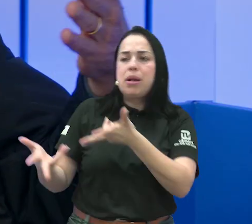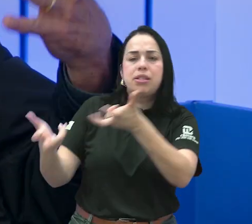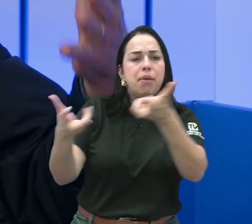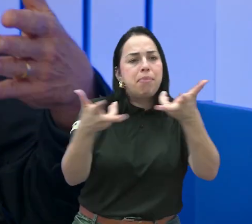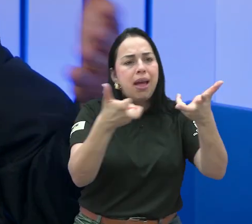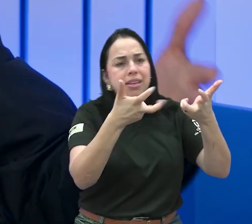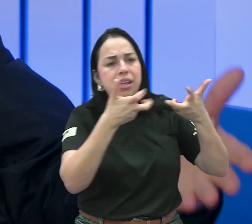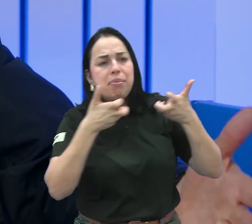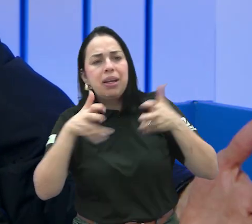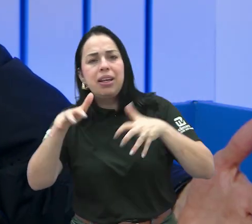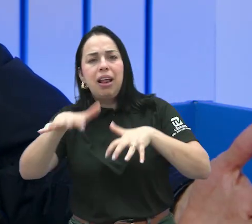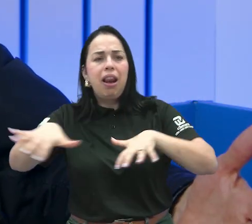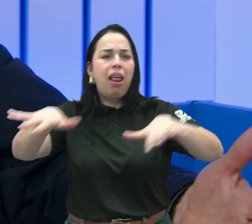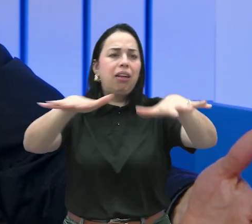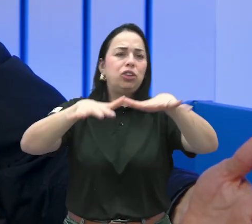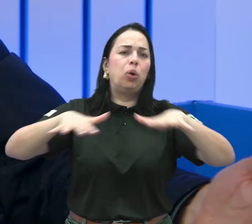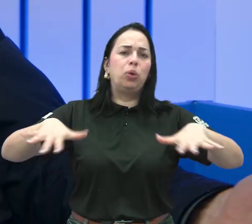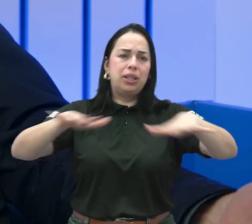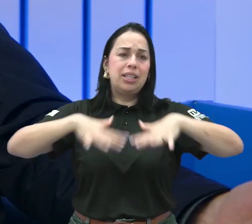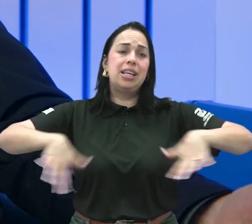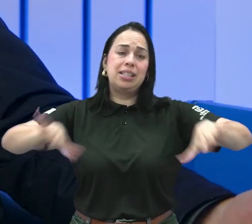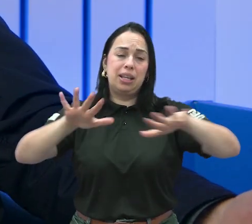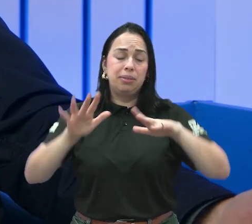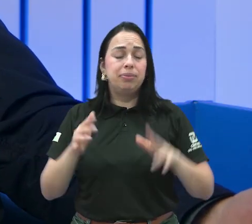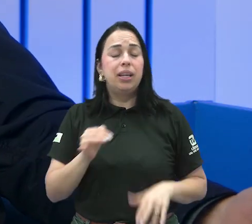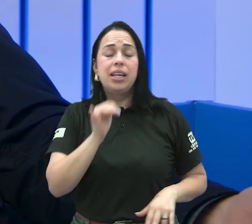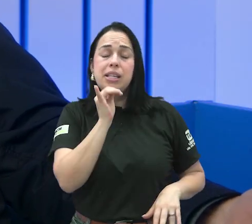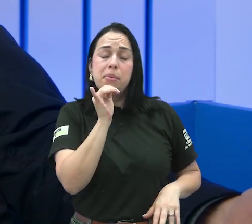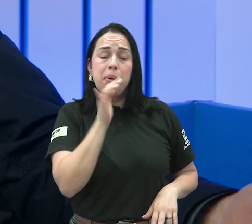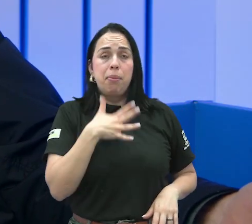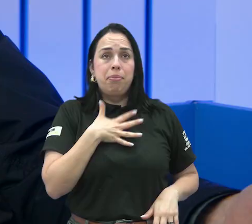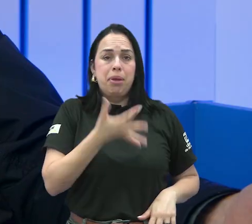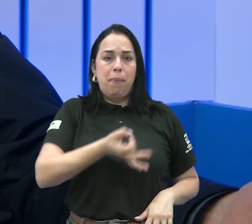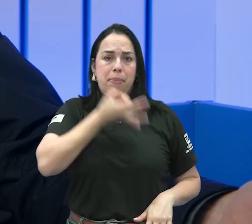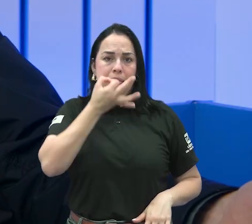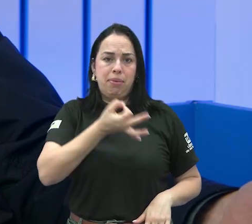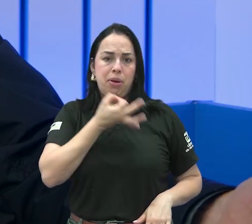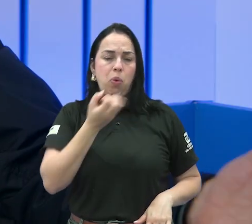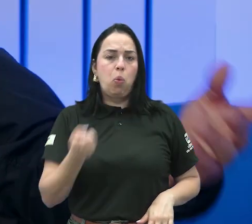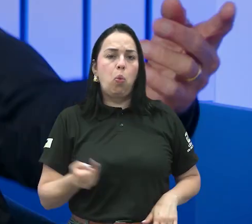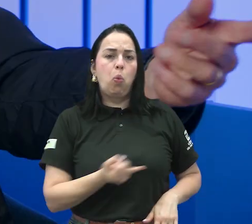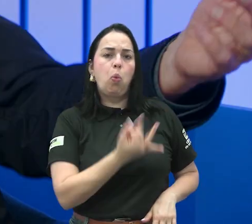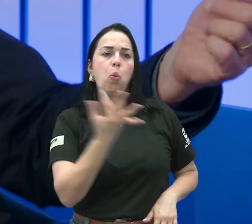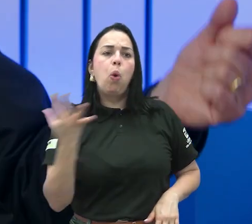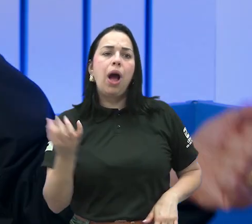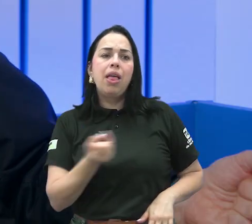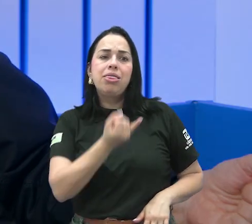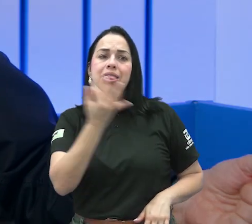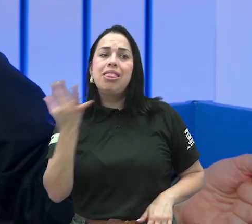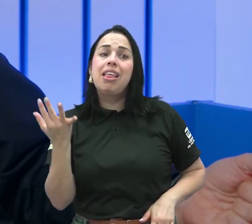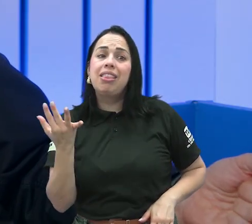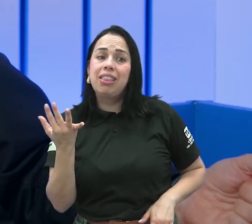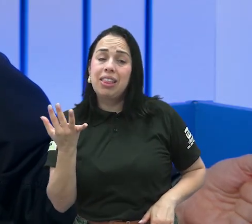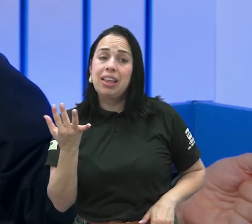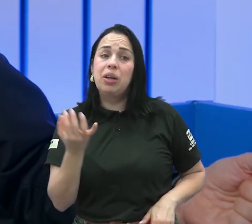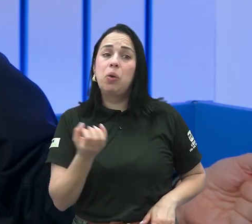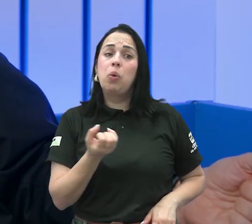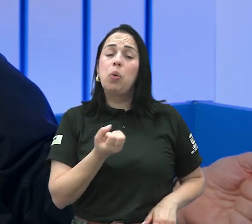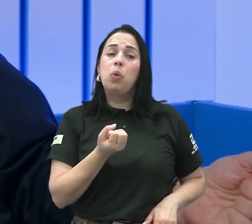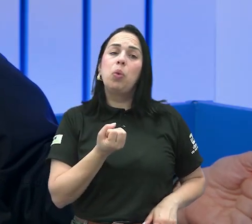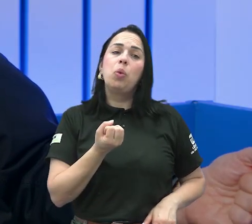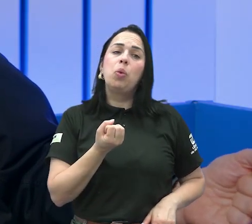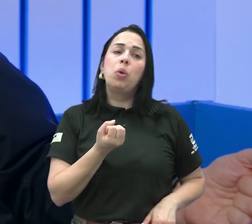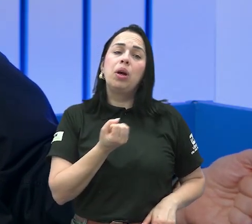com uma lupa muito mais potente. Eu penso, por exemplo, na grande quantidade de pequenos e médios